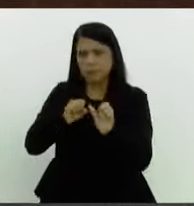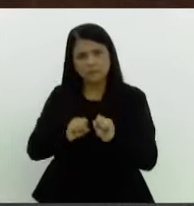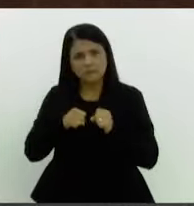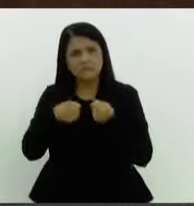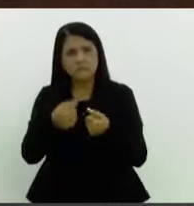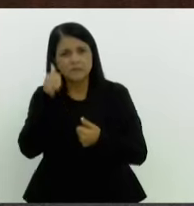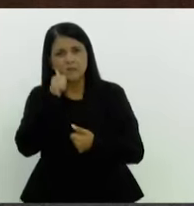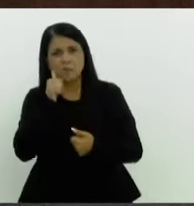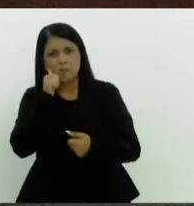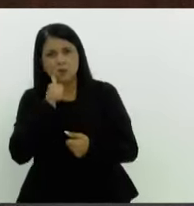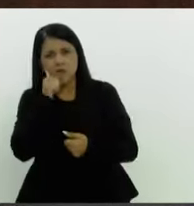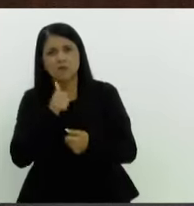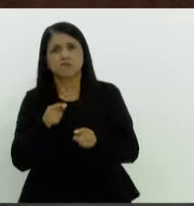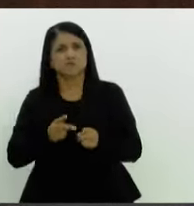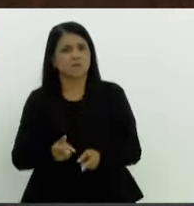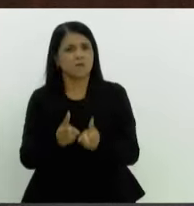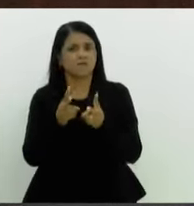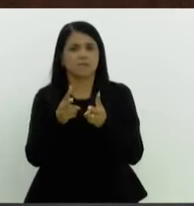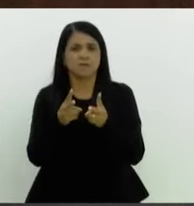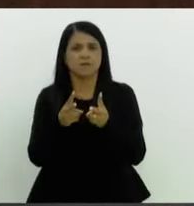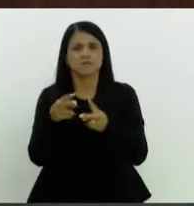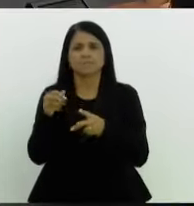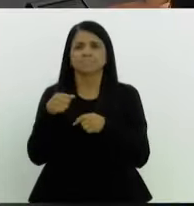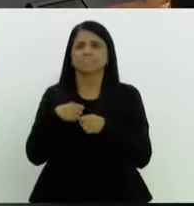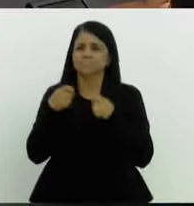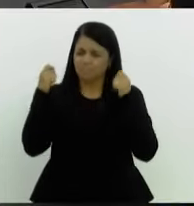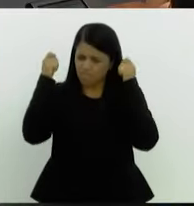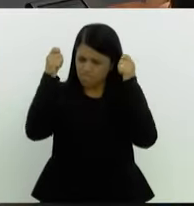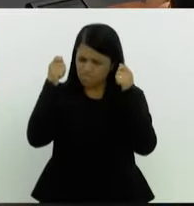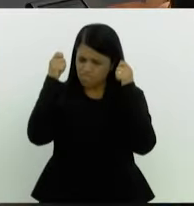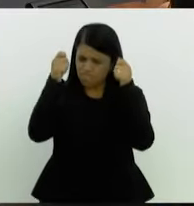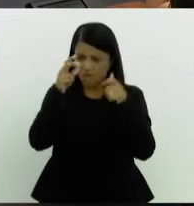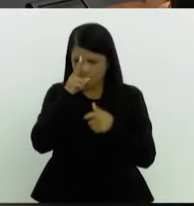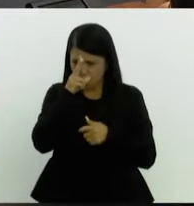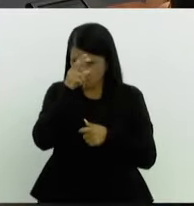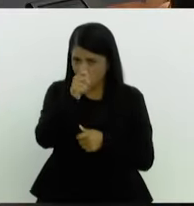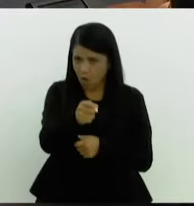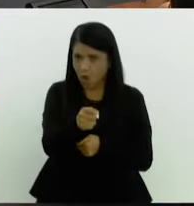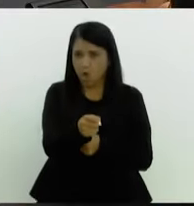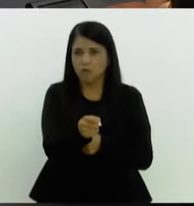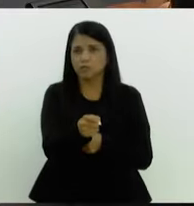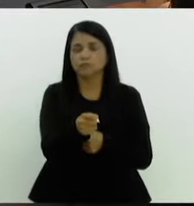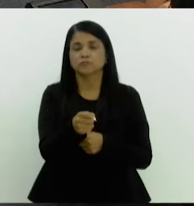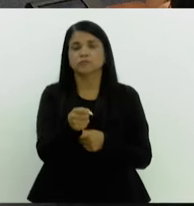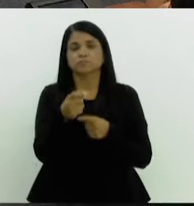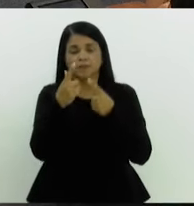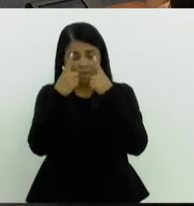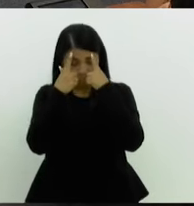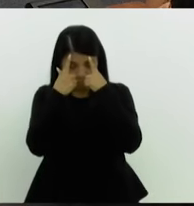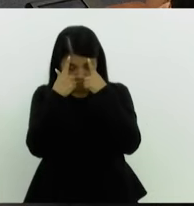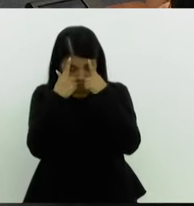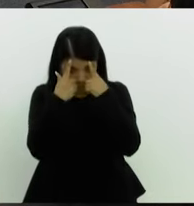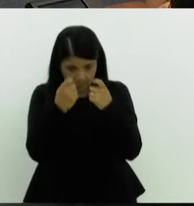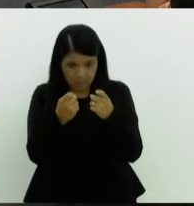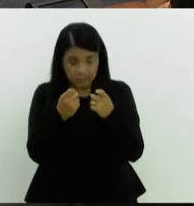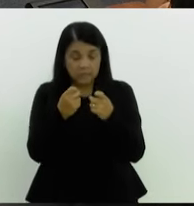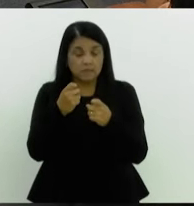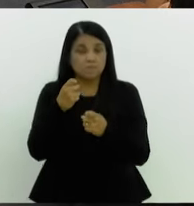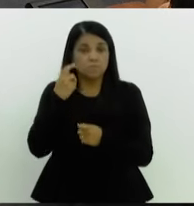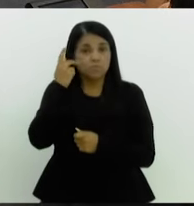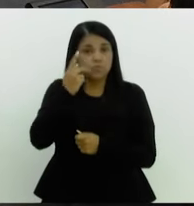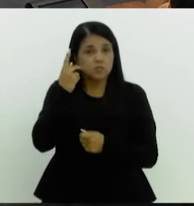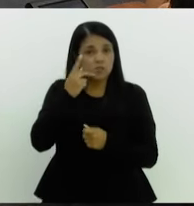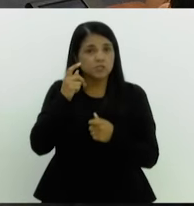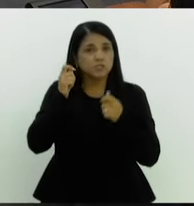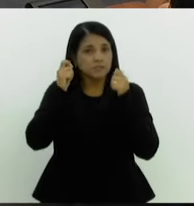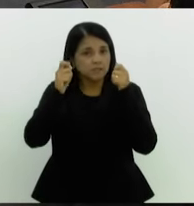mulheres nessa Bandeira tão forte tão necessária pra gente que é a violência política principalmente nas campanhas